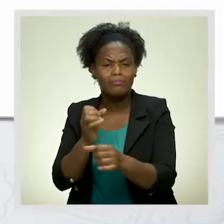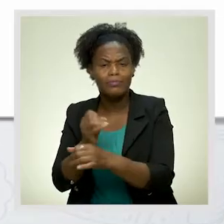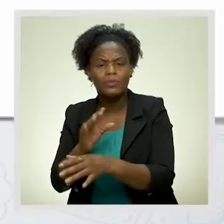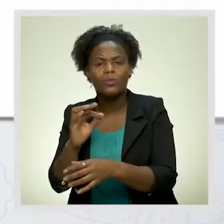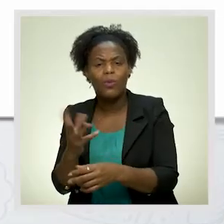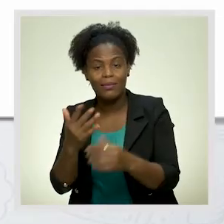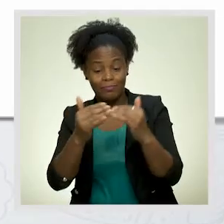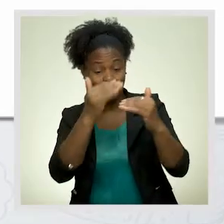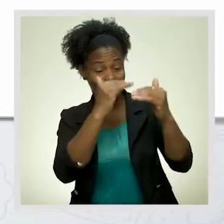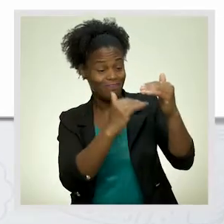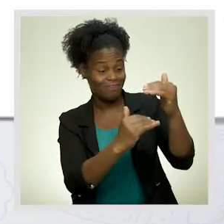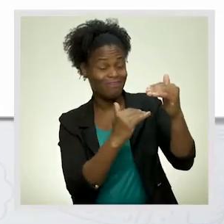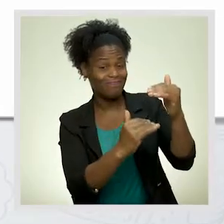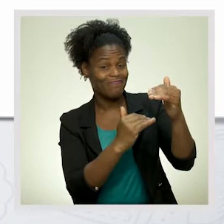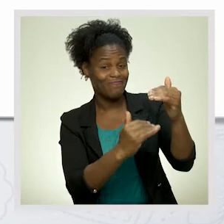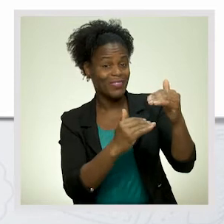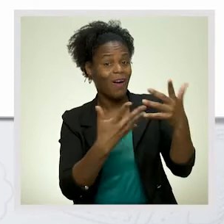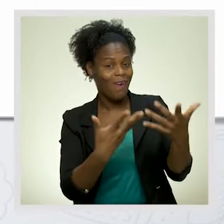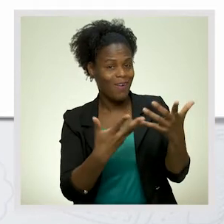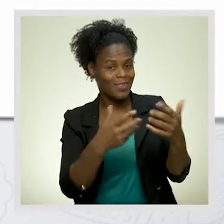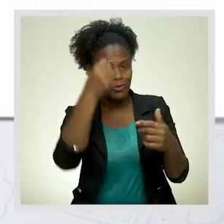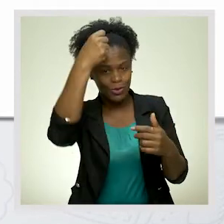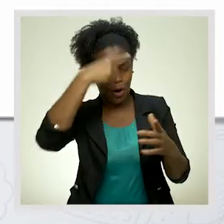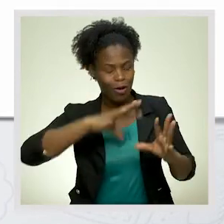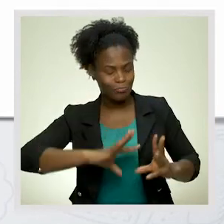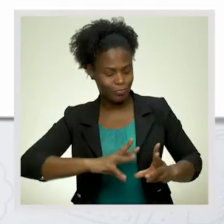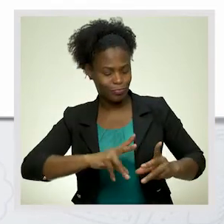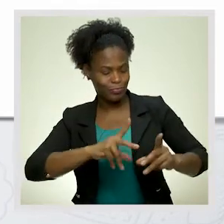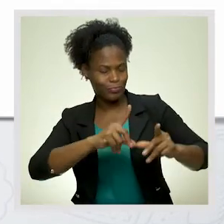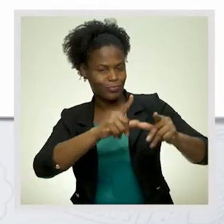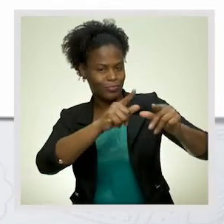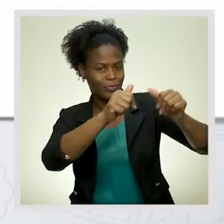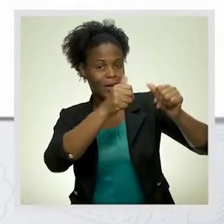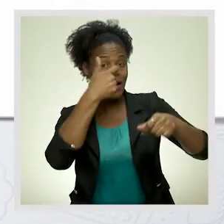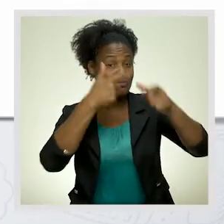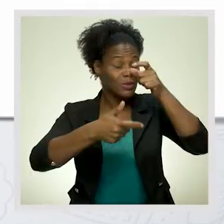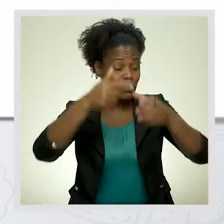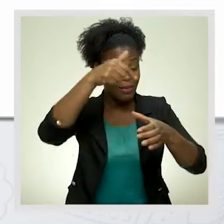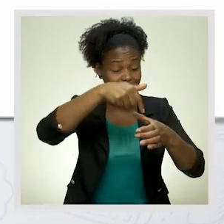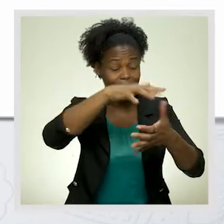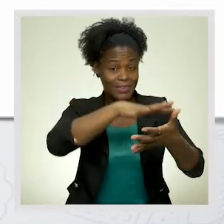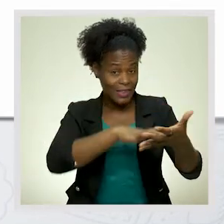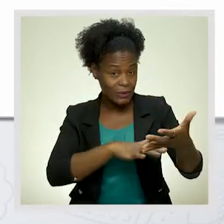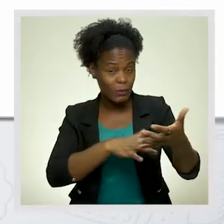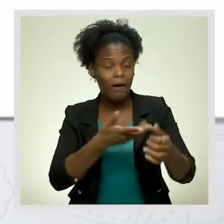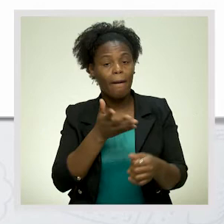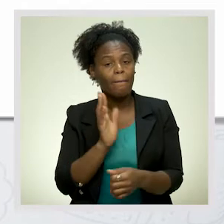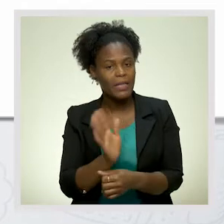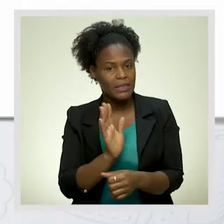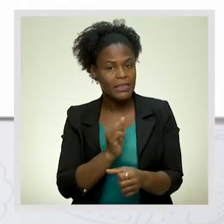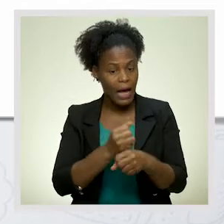O desenvolvimento. Aqui, as personagens terão de ter uma ação assim